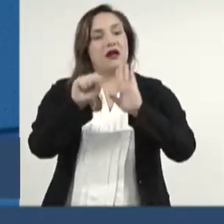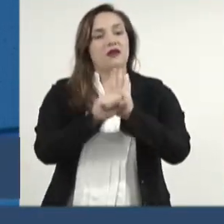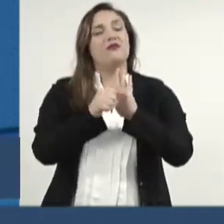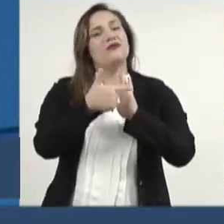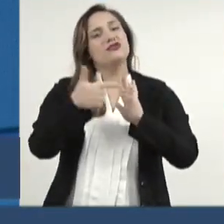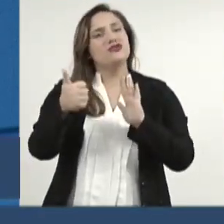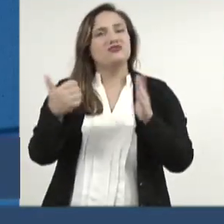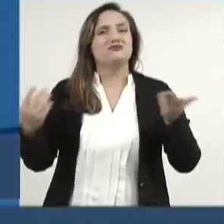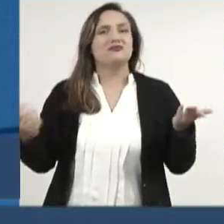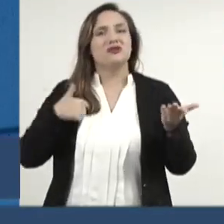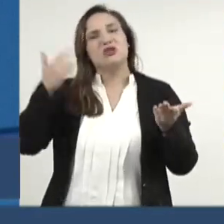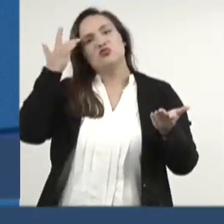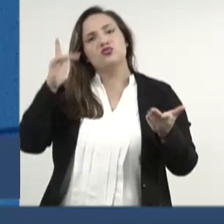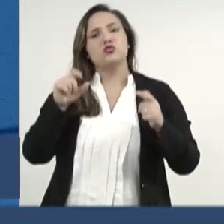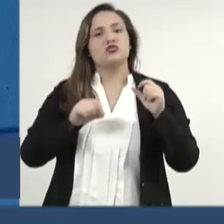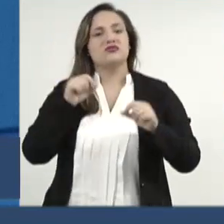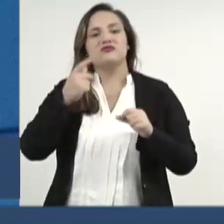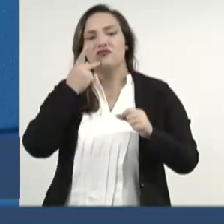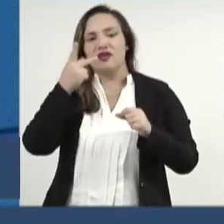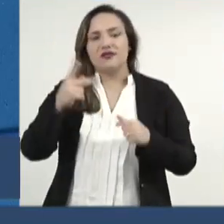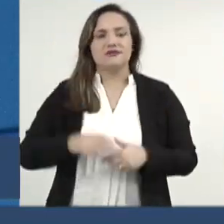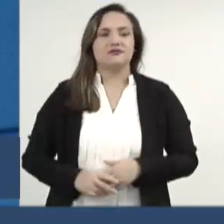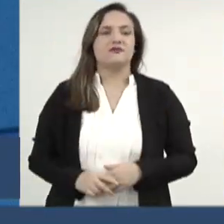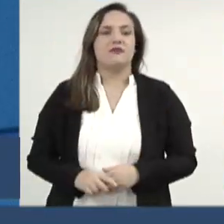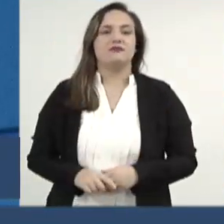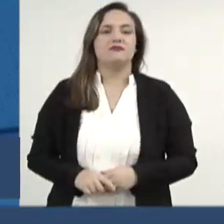presidente, eu não sei o que dizer. Eu, como mulher,